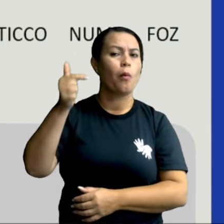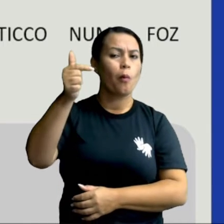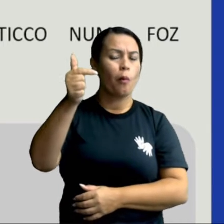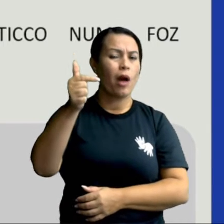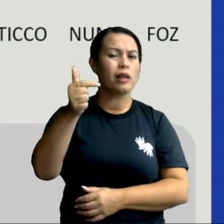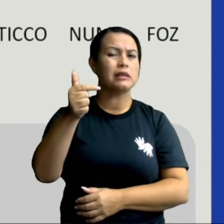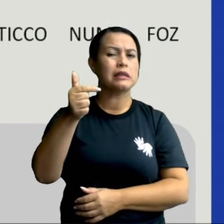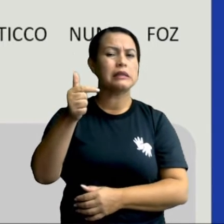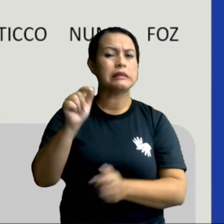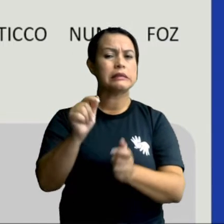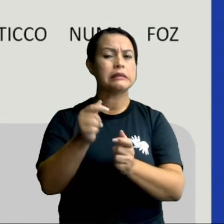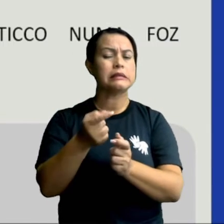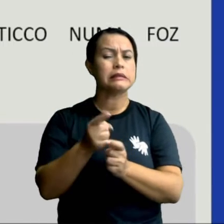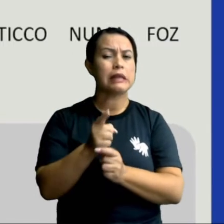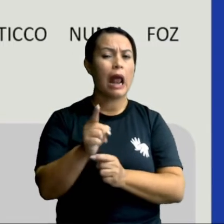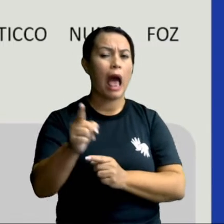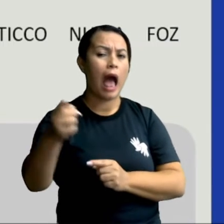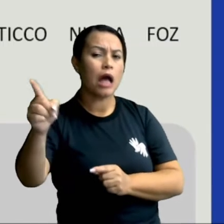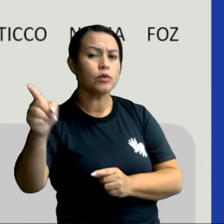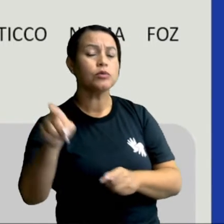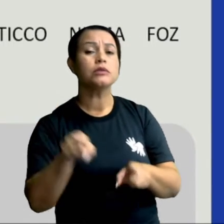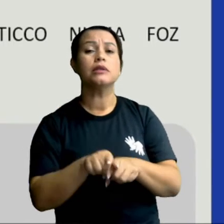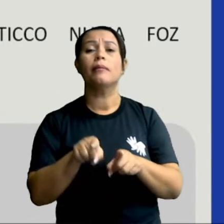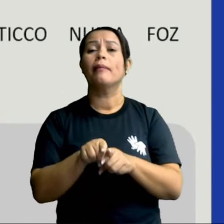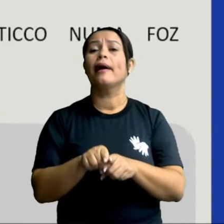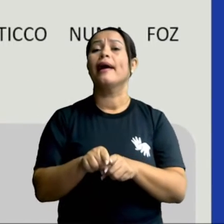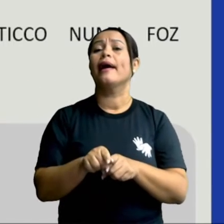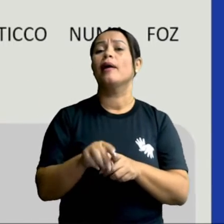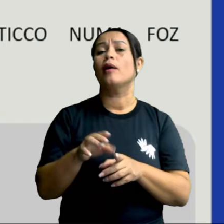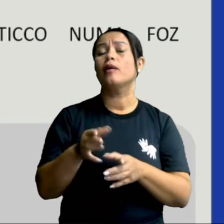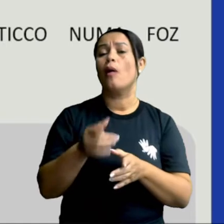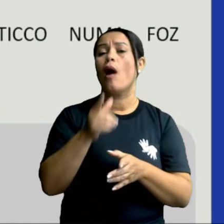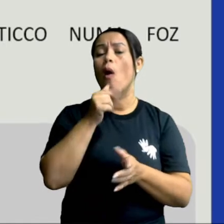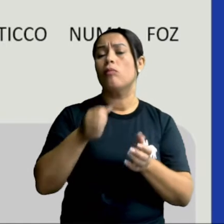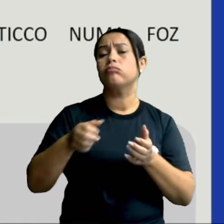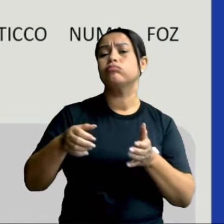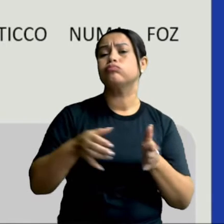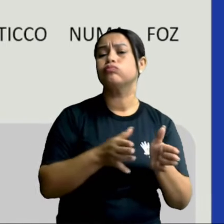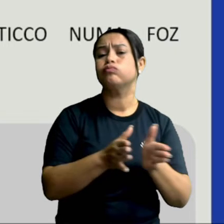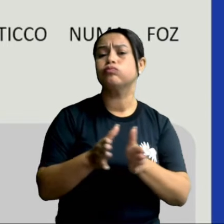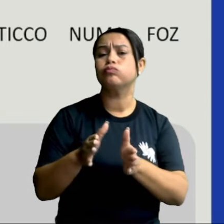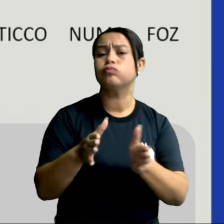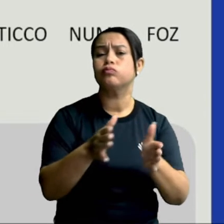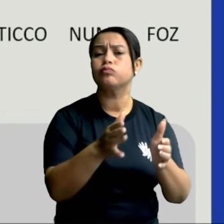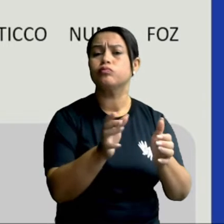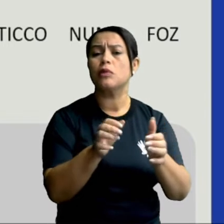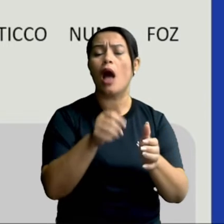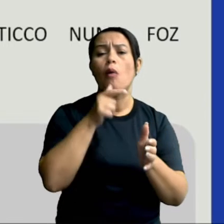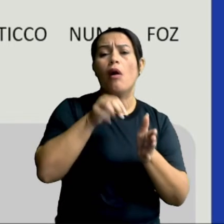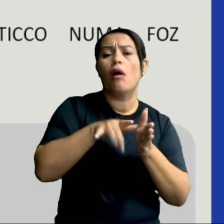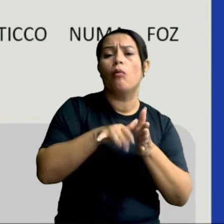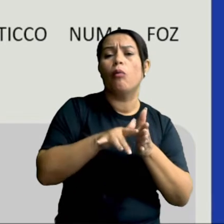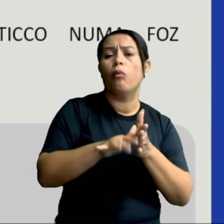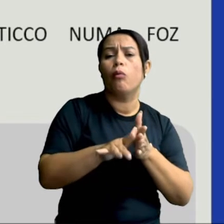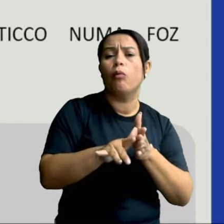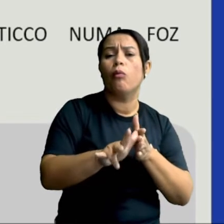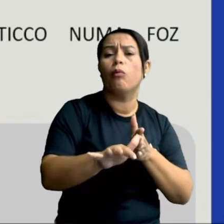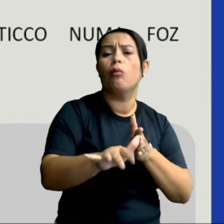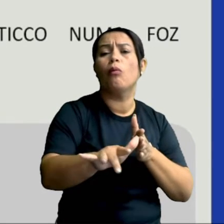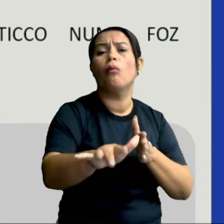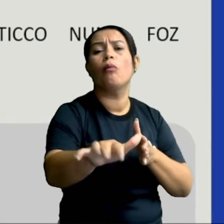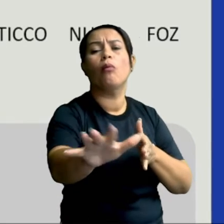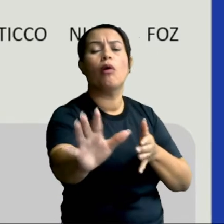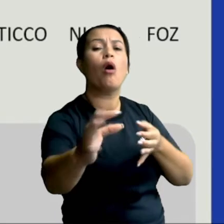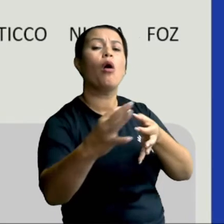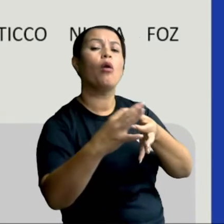72 quilômetros desde a sua nascente, deságua no Oceano Atlântico, numa foz conjunta